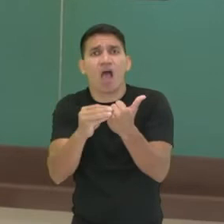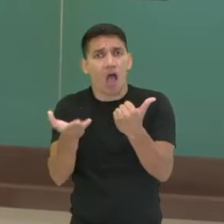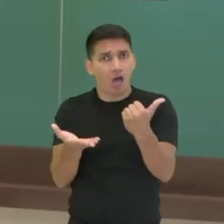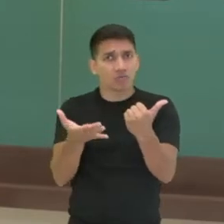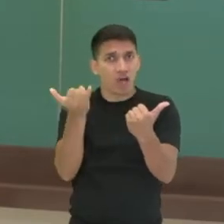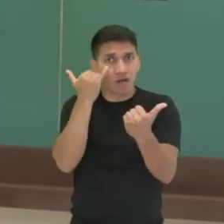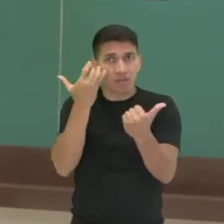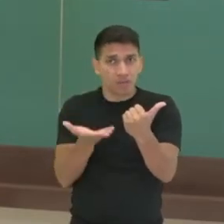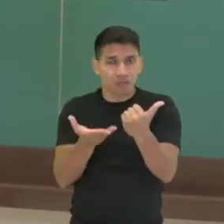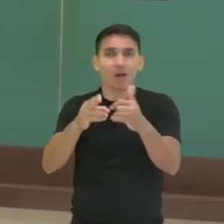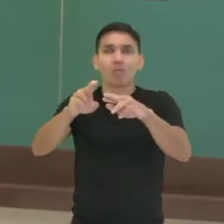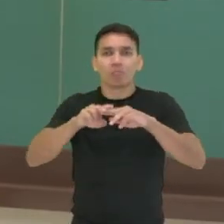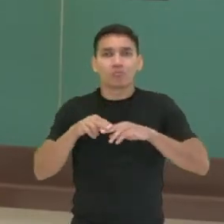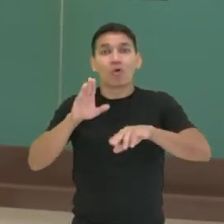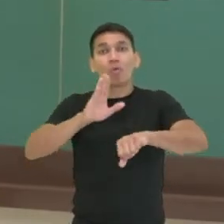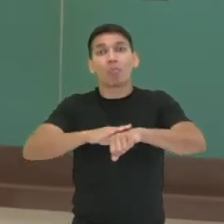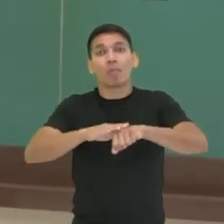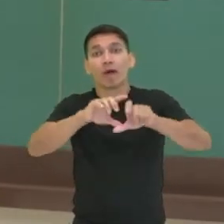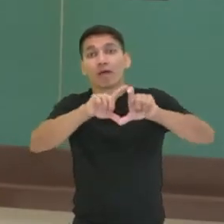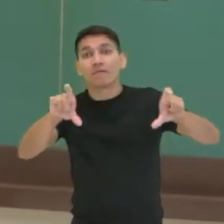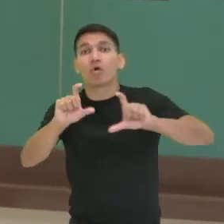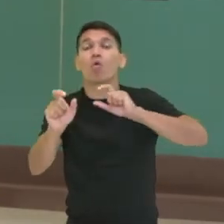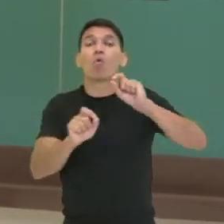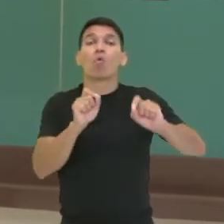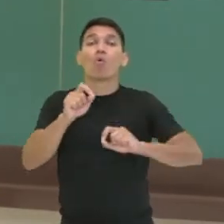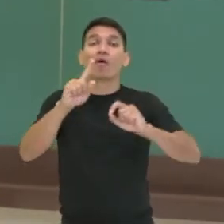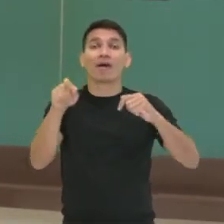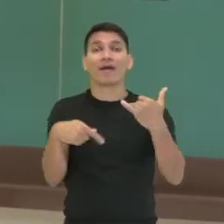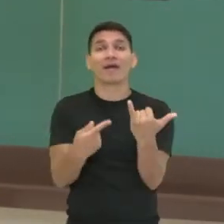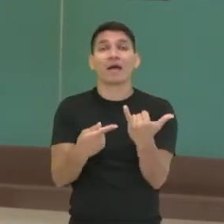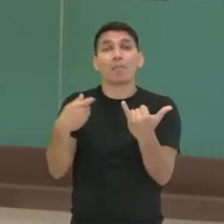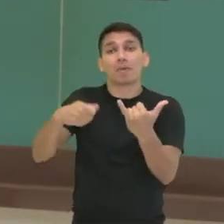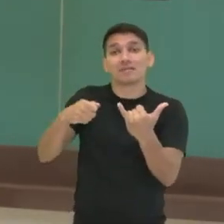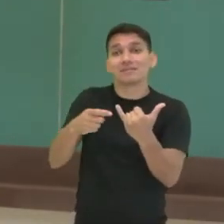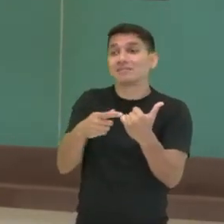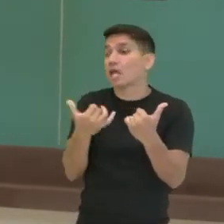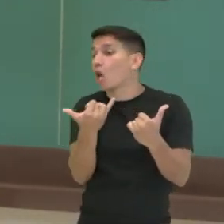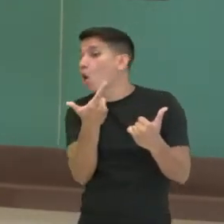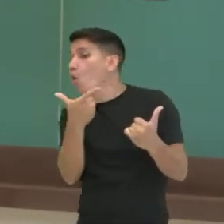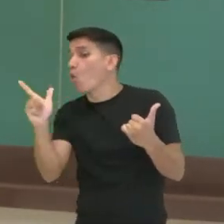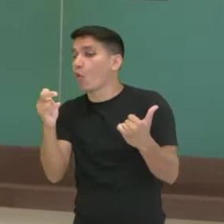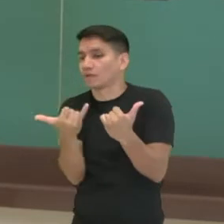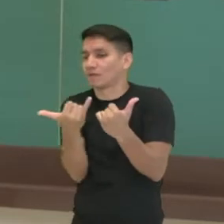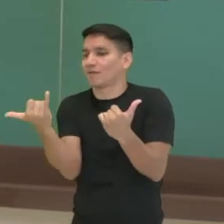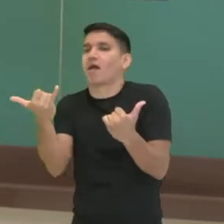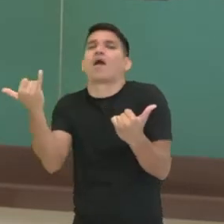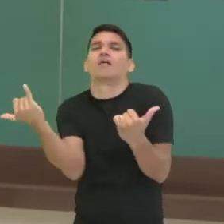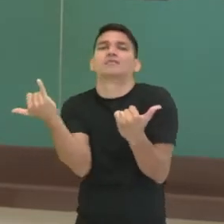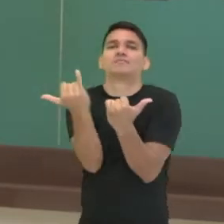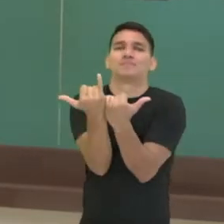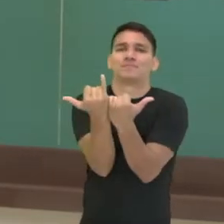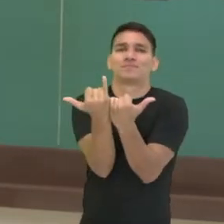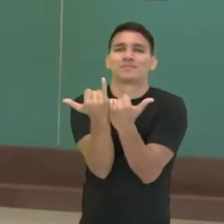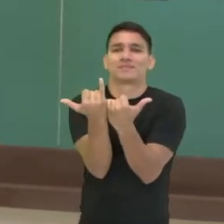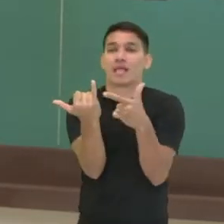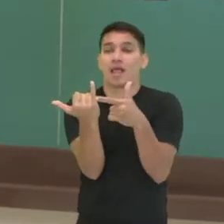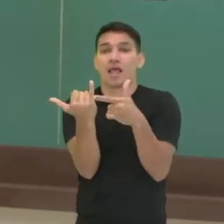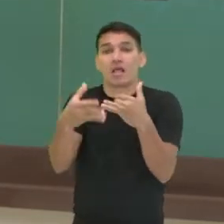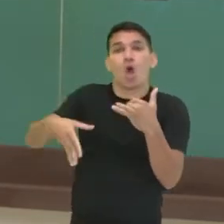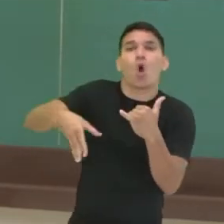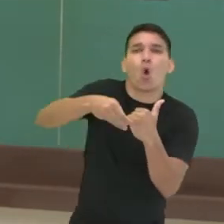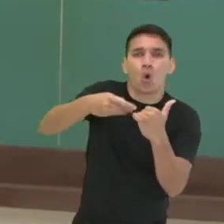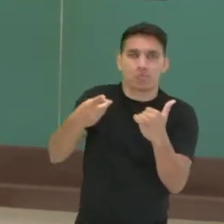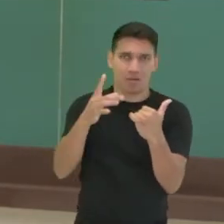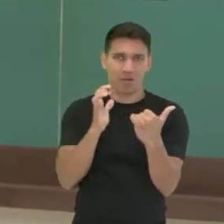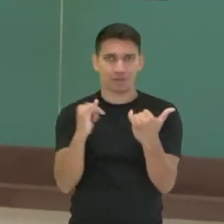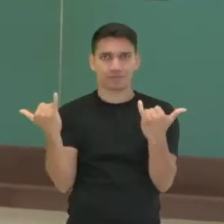uma oração tá sem um dos termos, ela vai ter que buscar em outra oração, um complemento dela. Essa